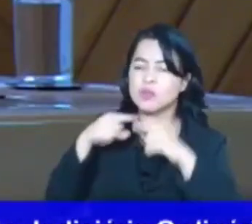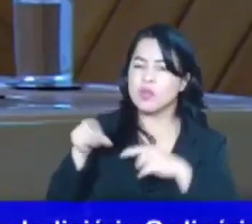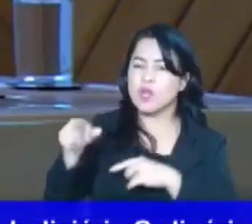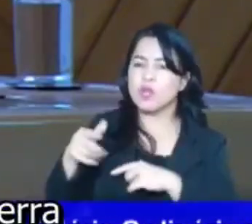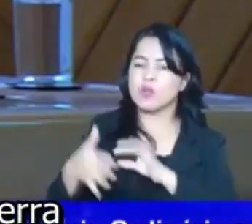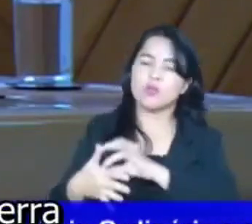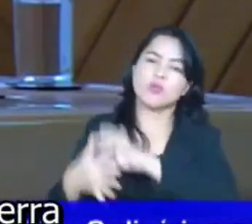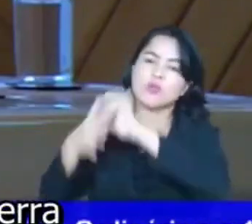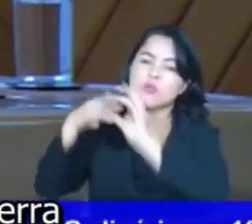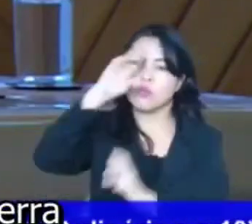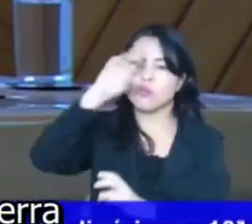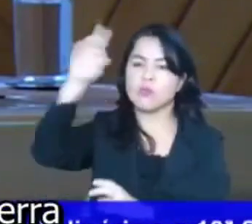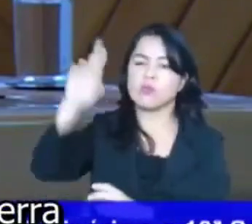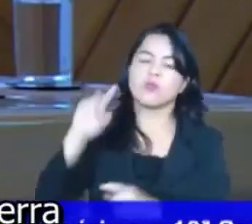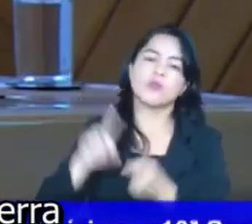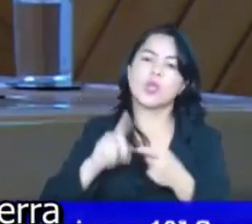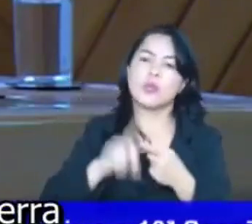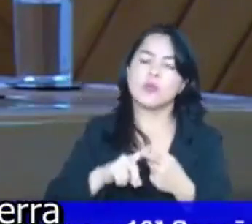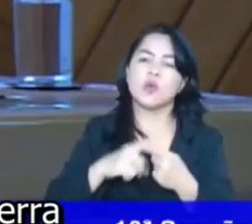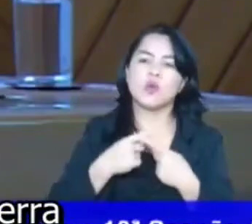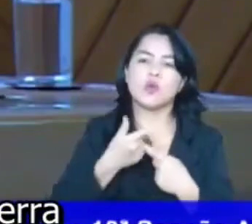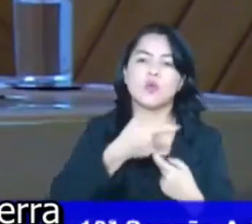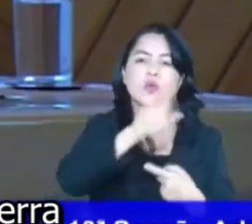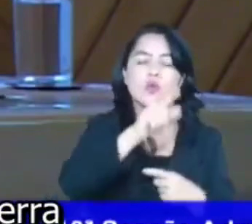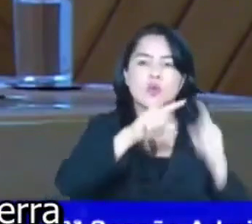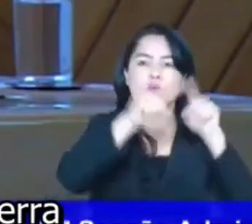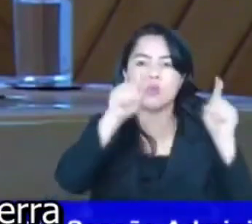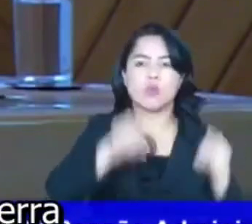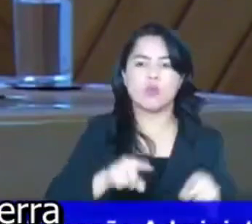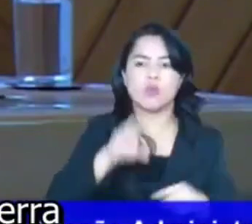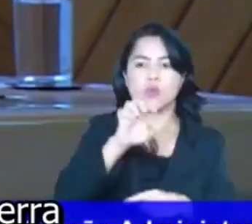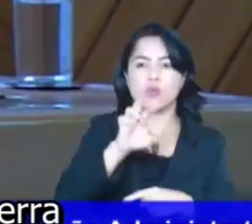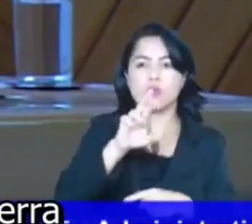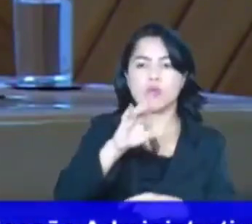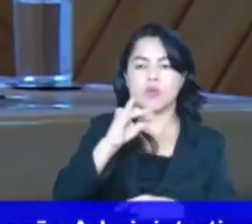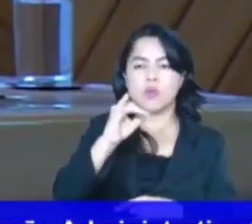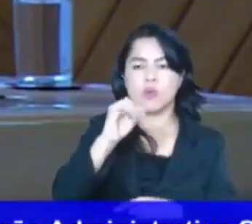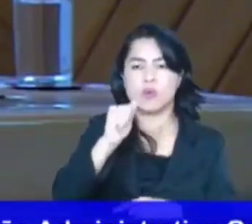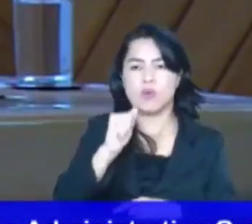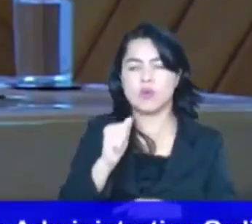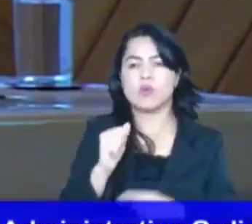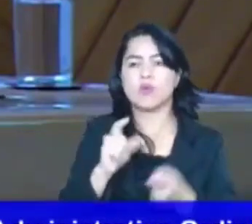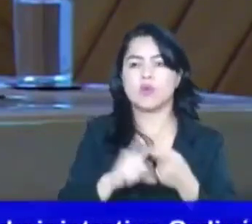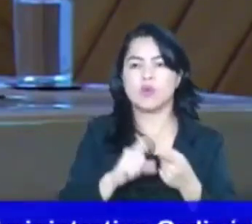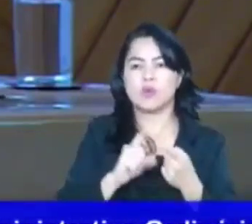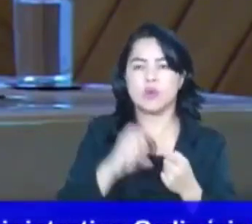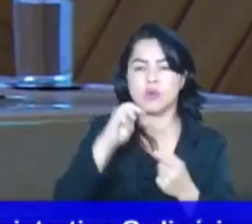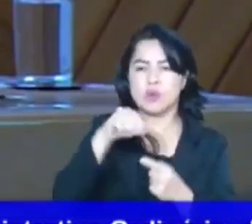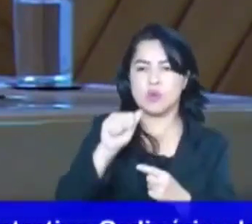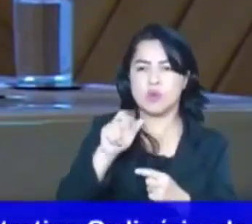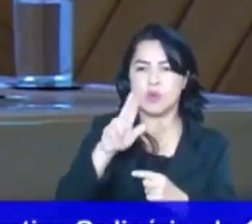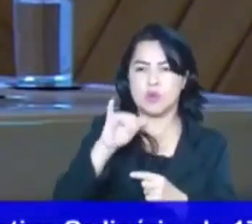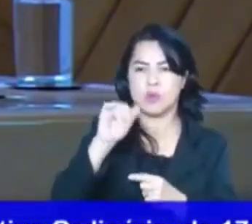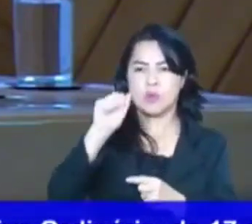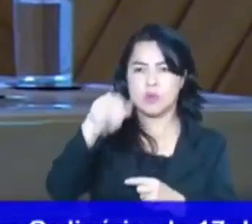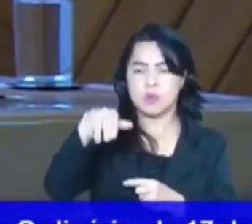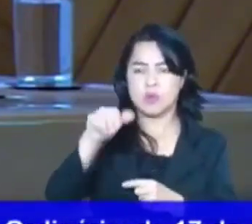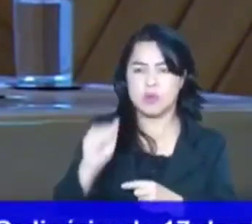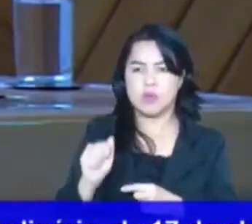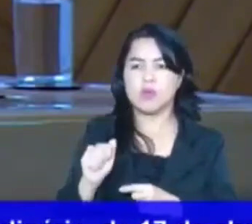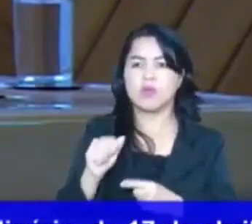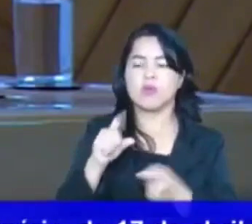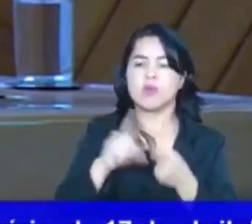reitora, prejudicou outros servidores do IFAP, como Érica da Costa Bezerra, Mariana de Moura Nunes